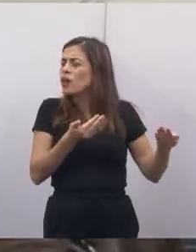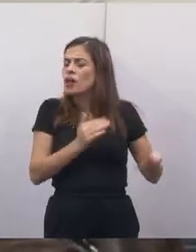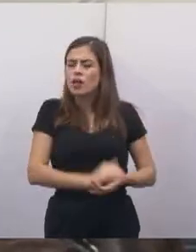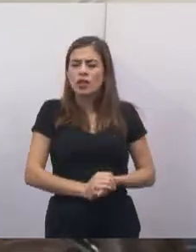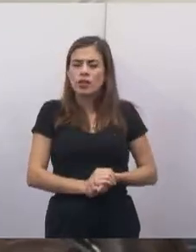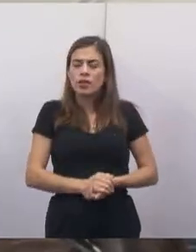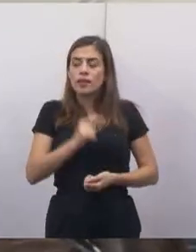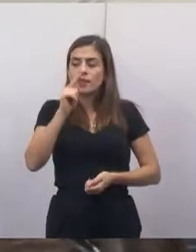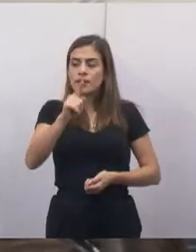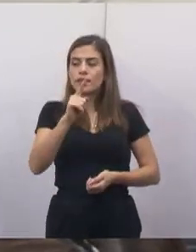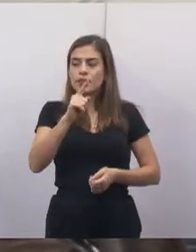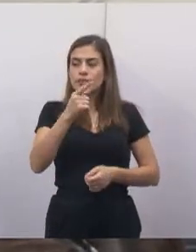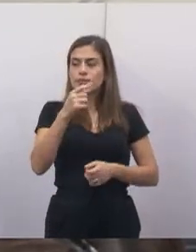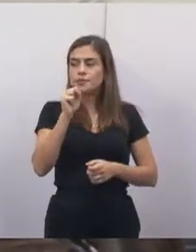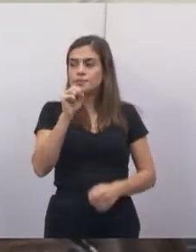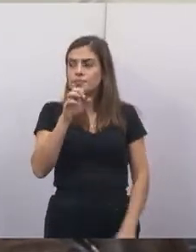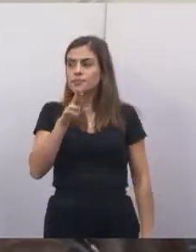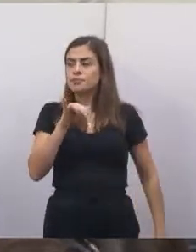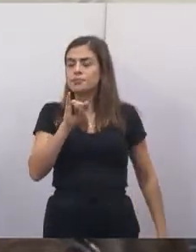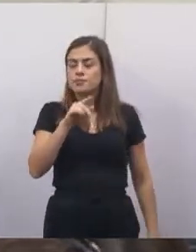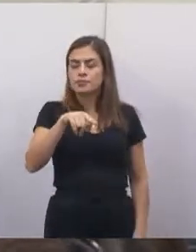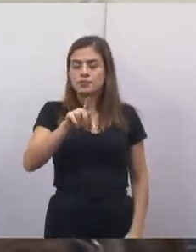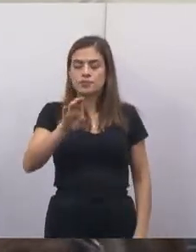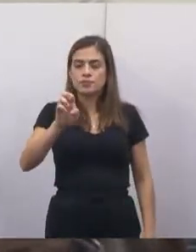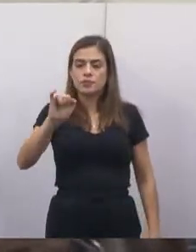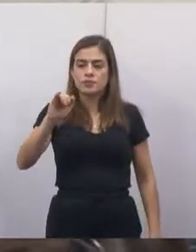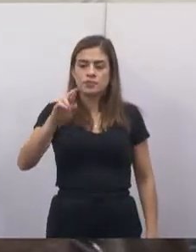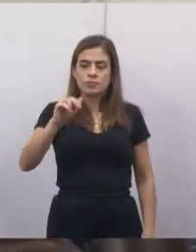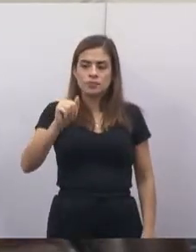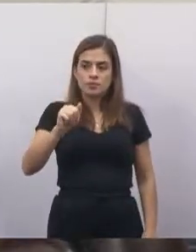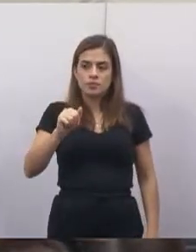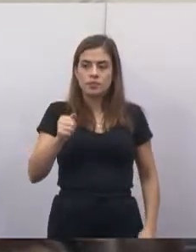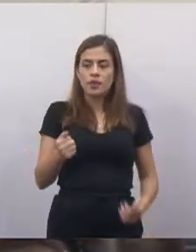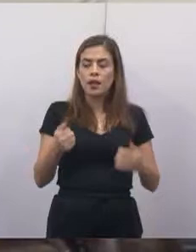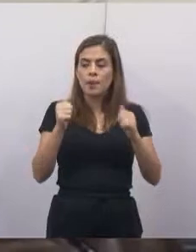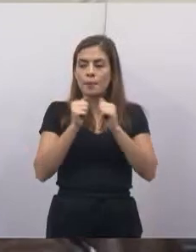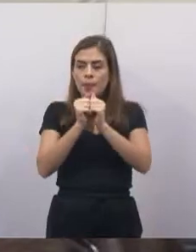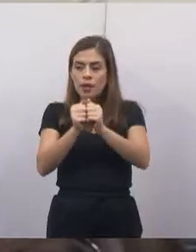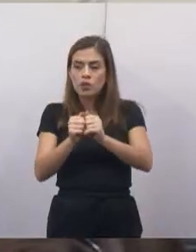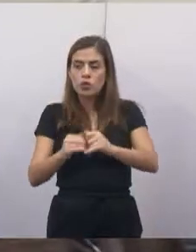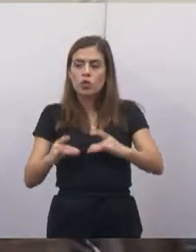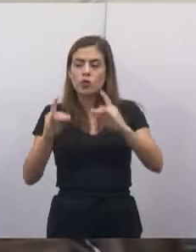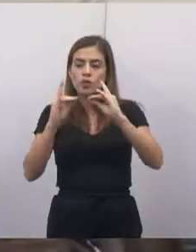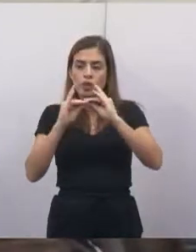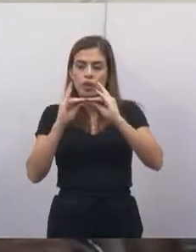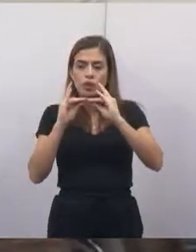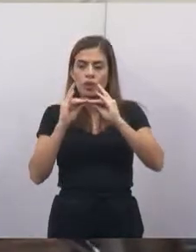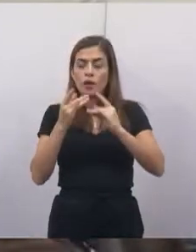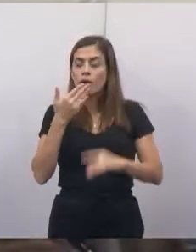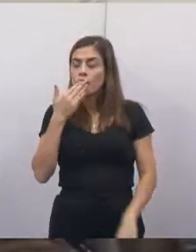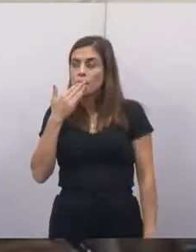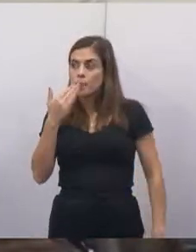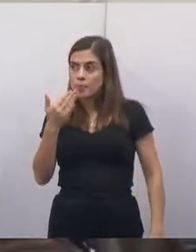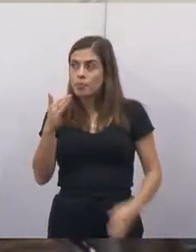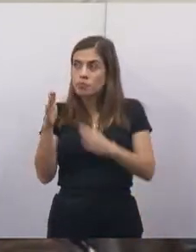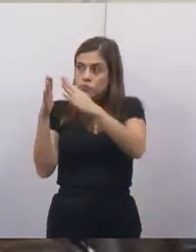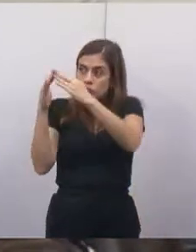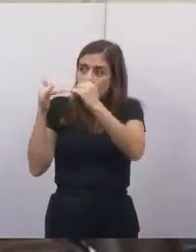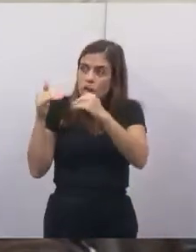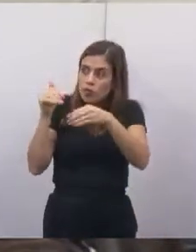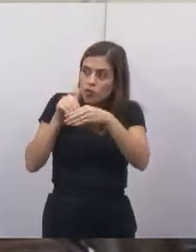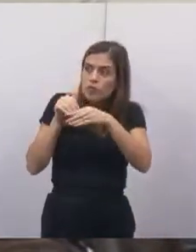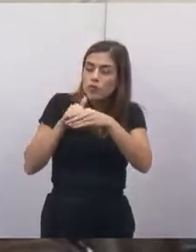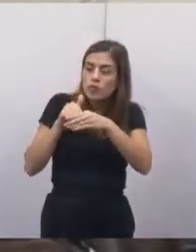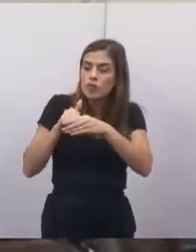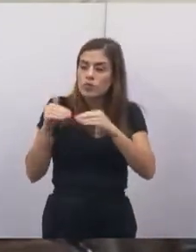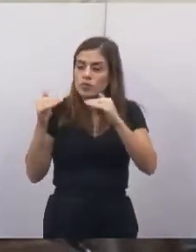lá na Siqueira Campo, lá perto do Campo Santo. Peço, por favor, vote favorável. Edinho,